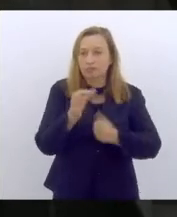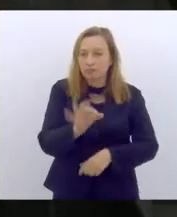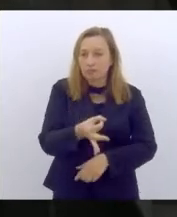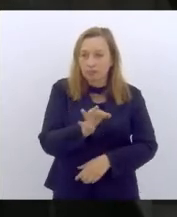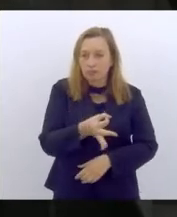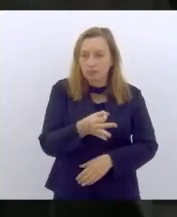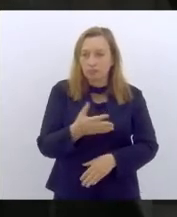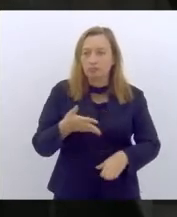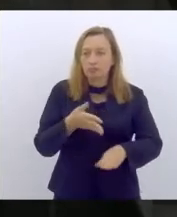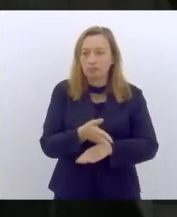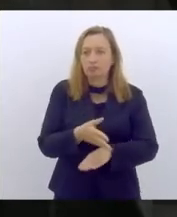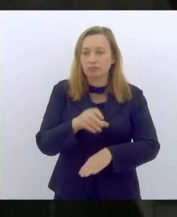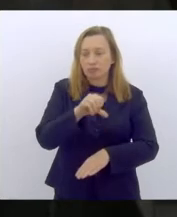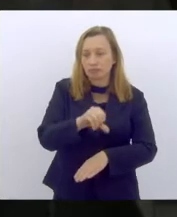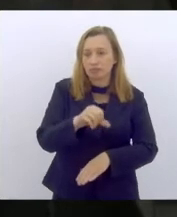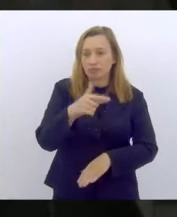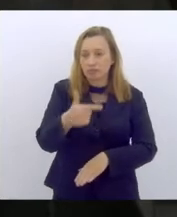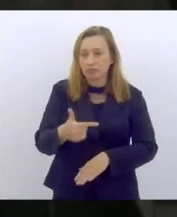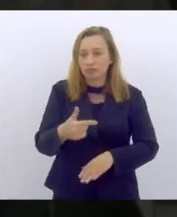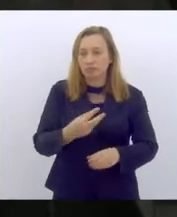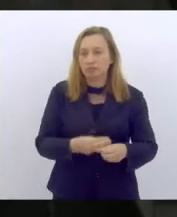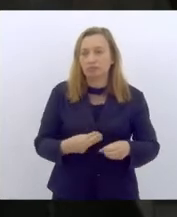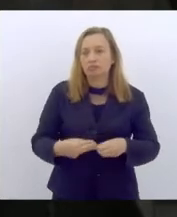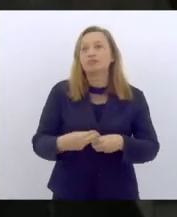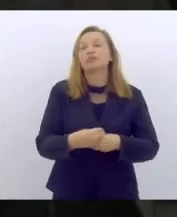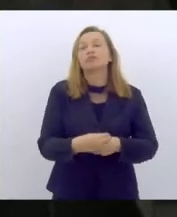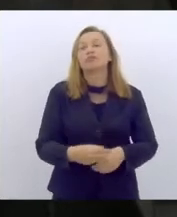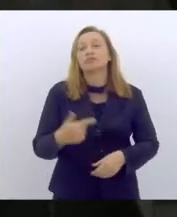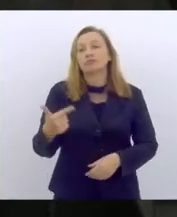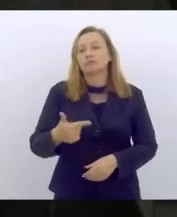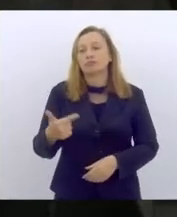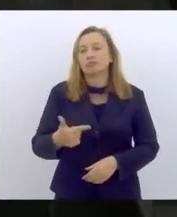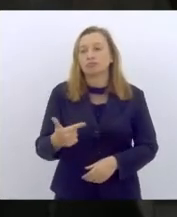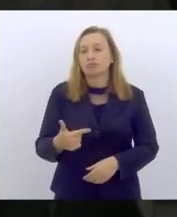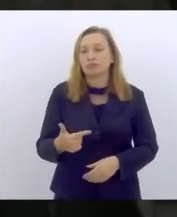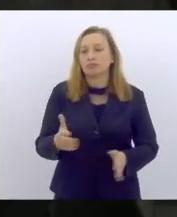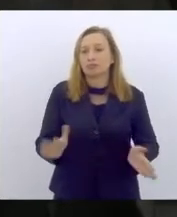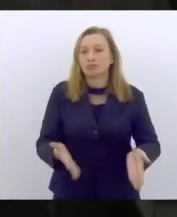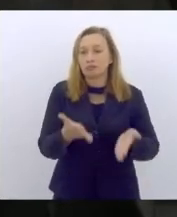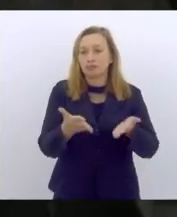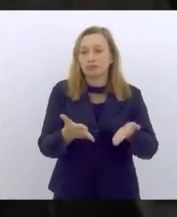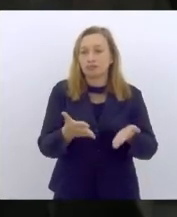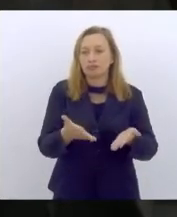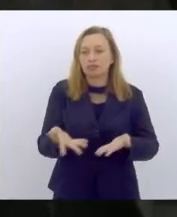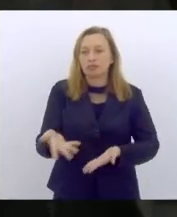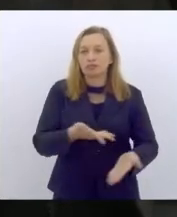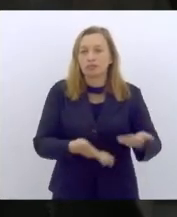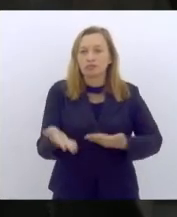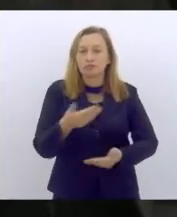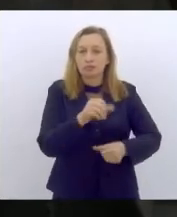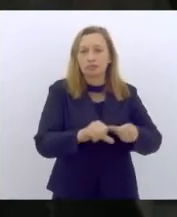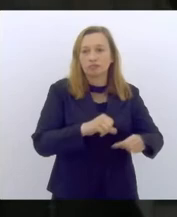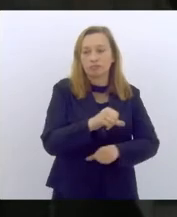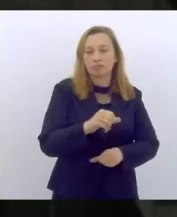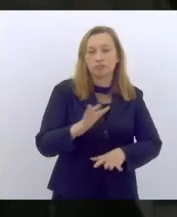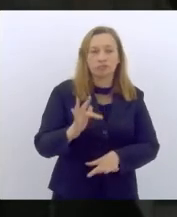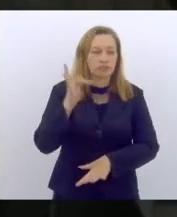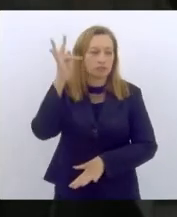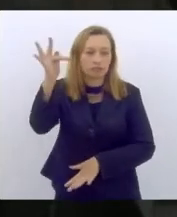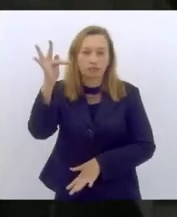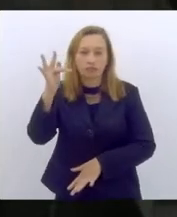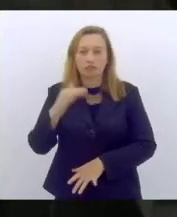chega aos 92 municípios segundo que ela estimula a participação e a transformação do Futuro